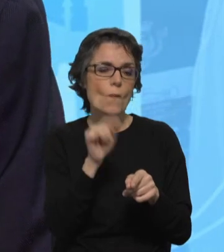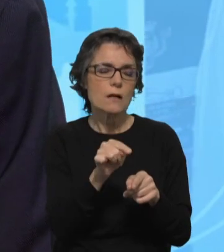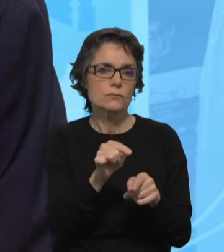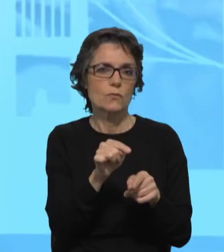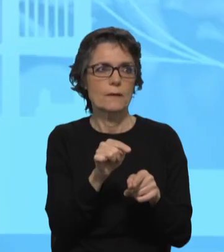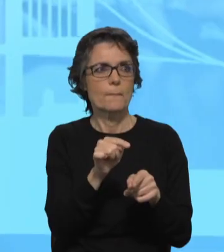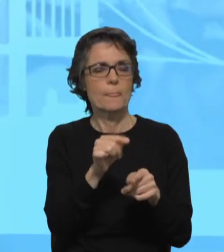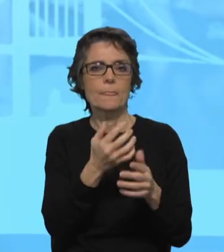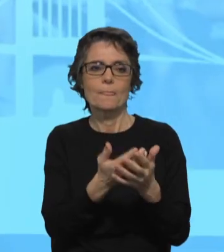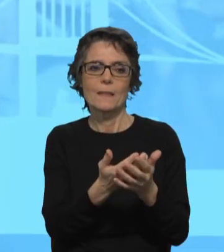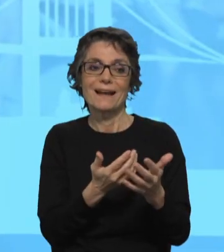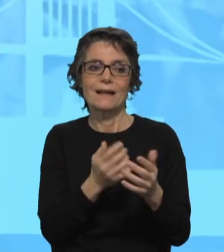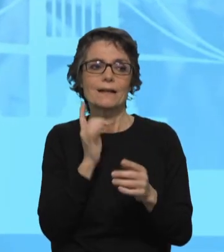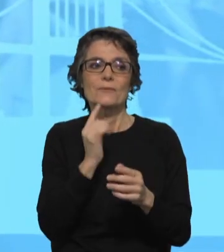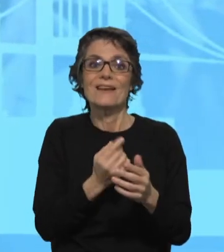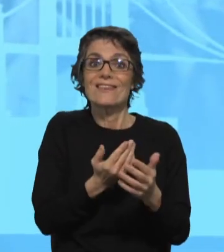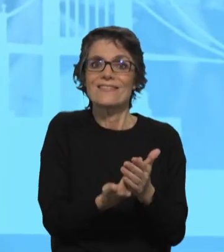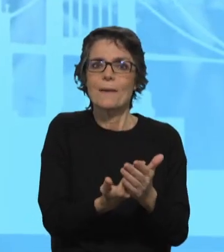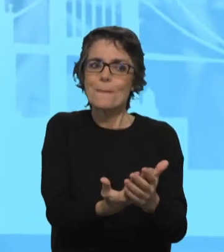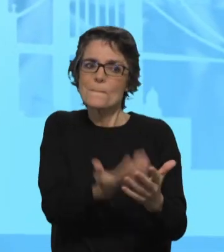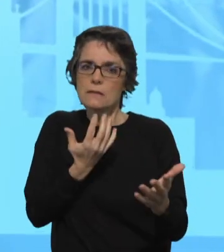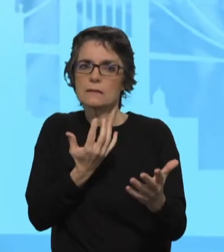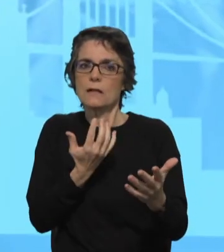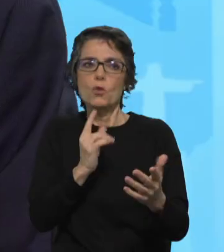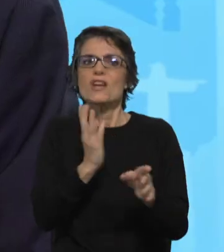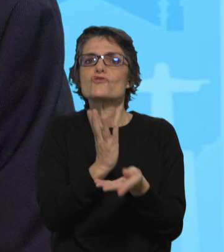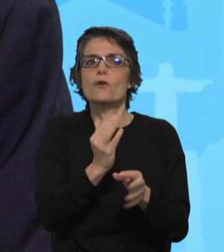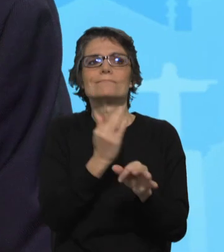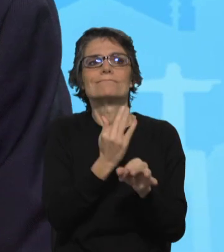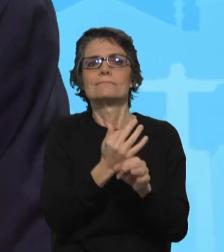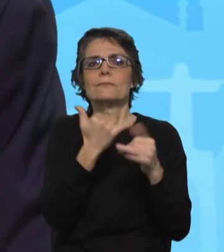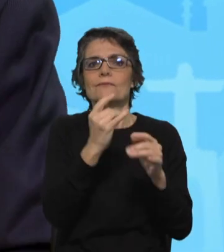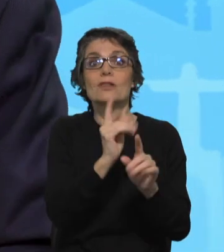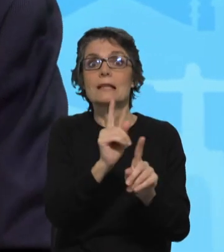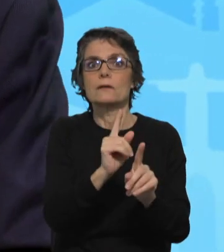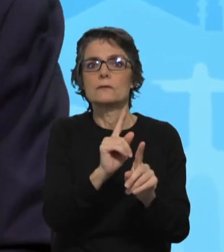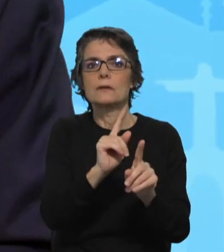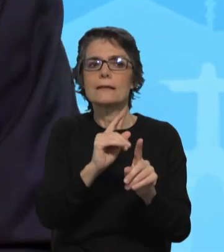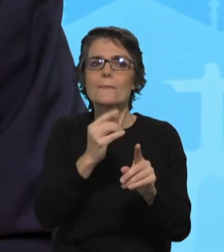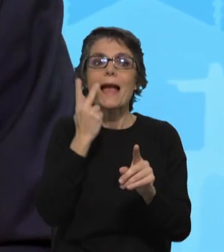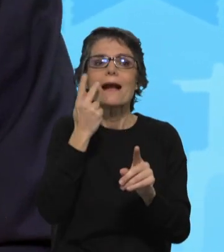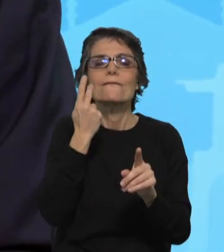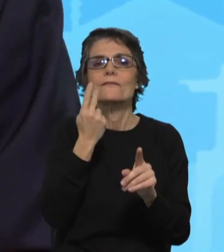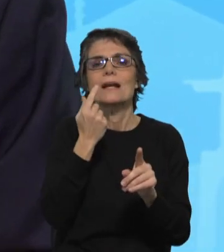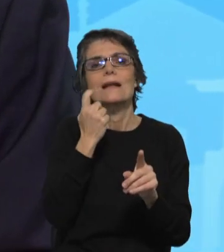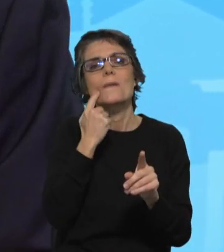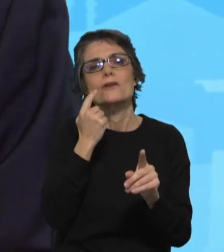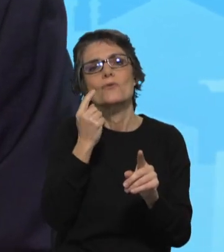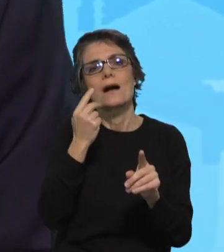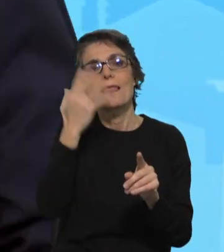sua celebração, que é muito importante, admitamos, ou seja, também é preciso aqui sempre revoltar à noção da própria celebração